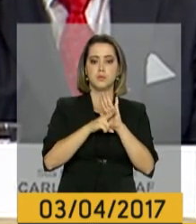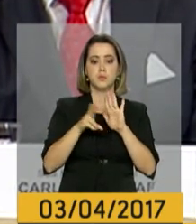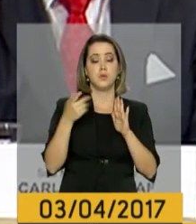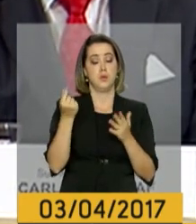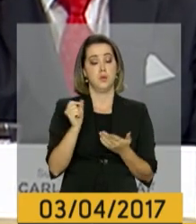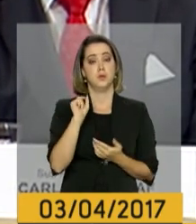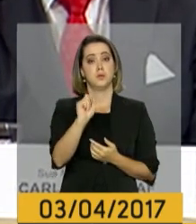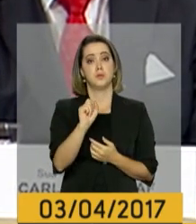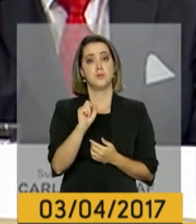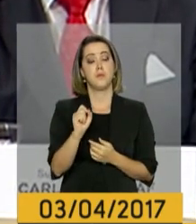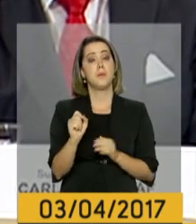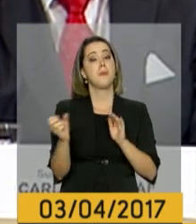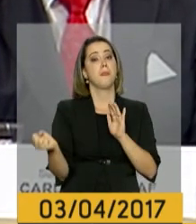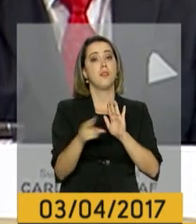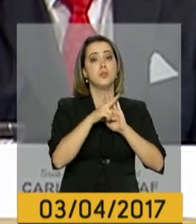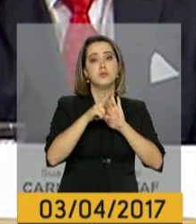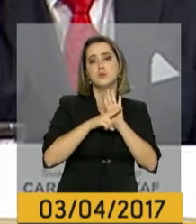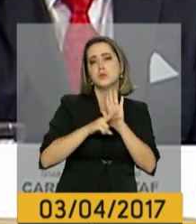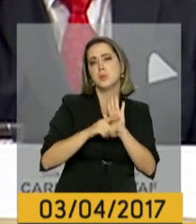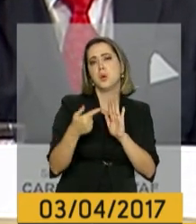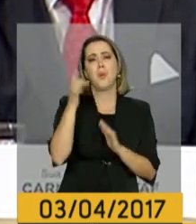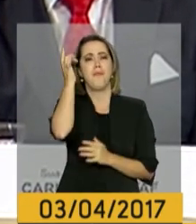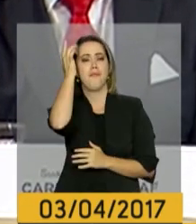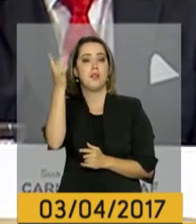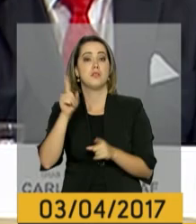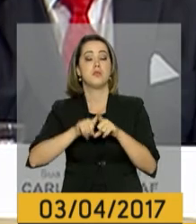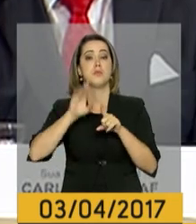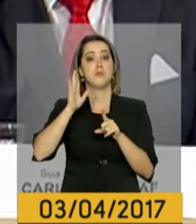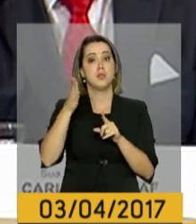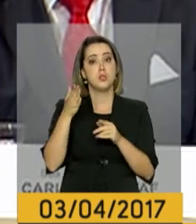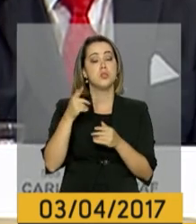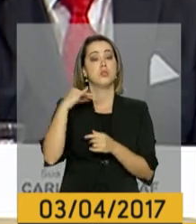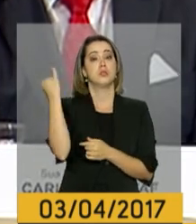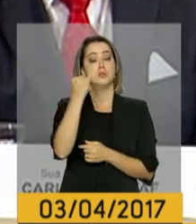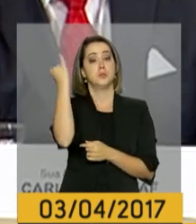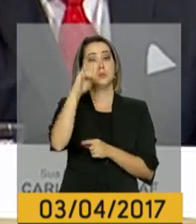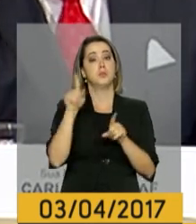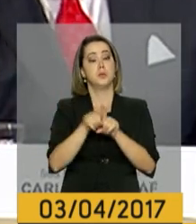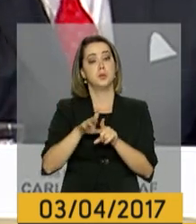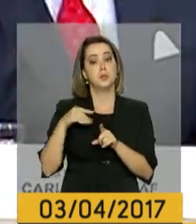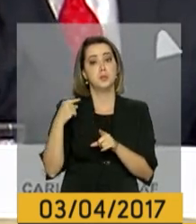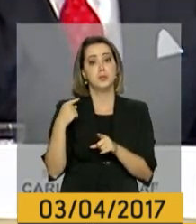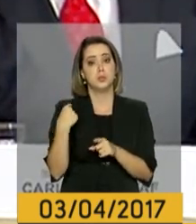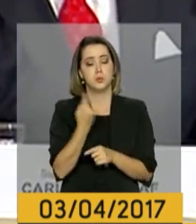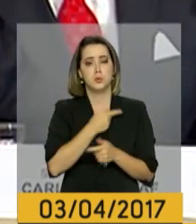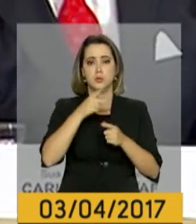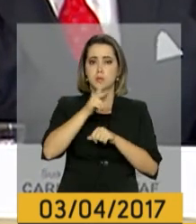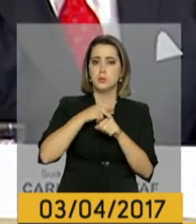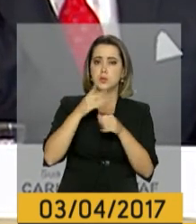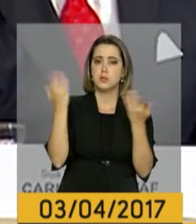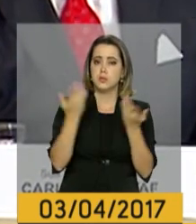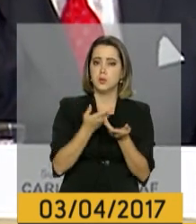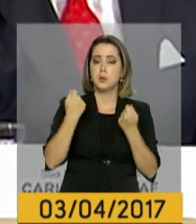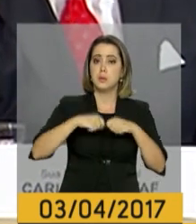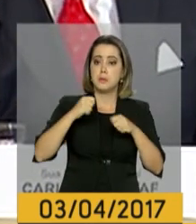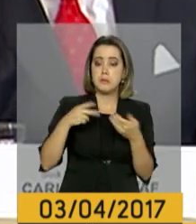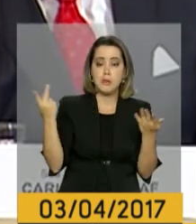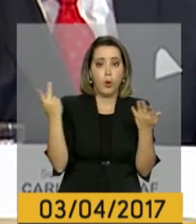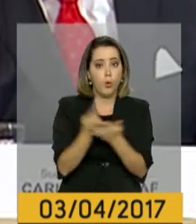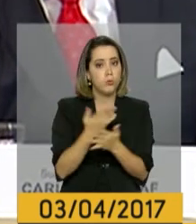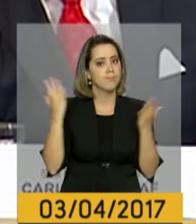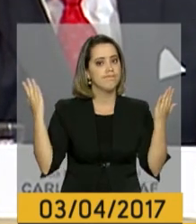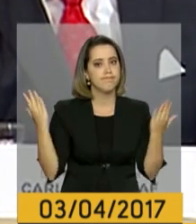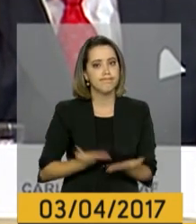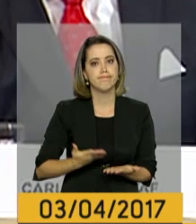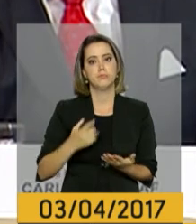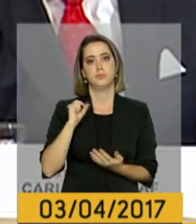ambiciosas. Reformas que não são fáceis, mas que são muito necessárias e que agora se tornaram inadiáveis. Em